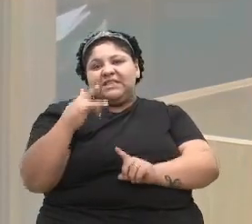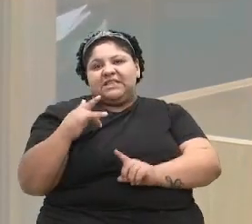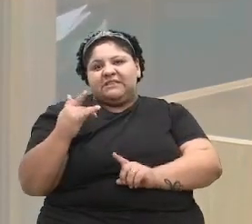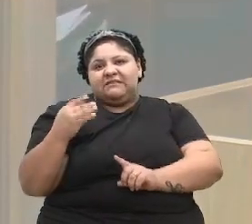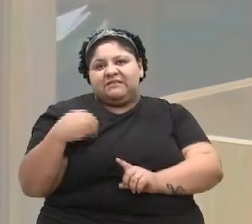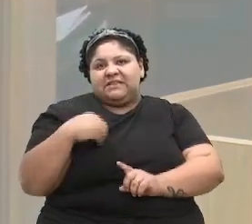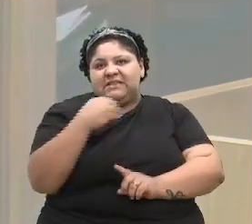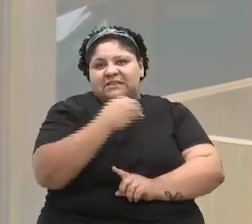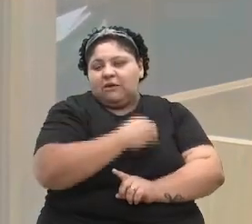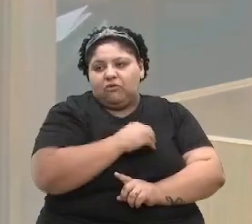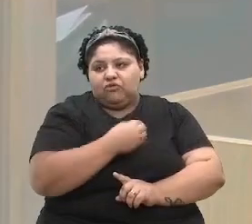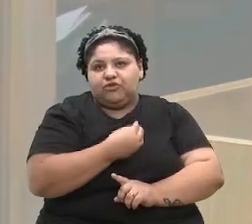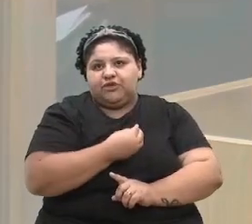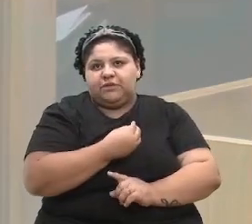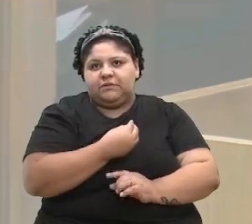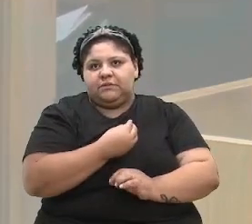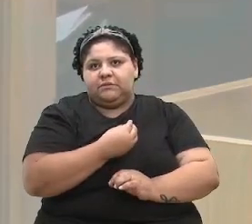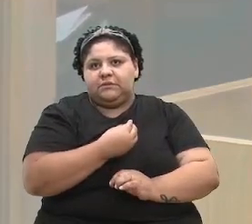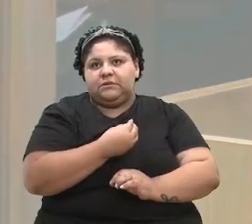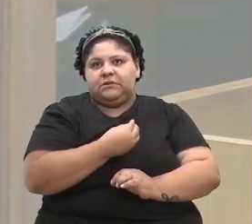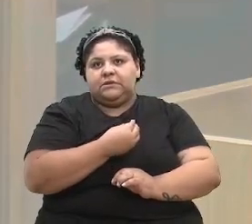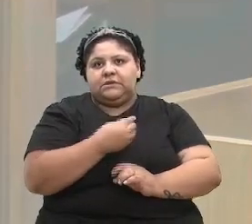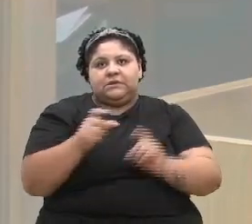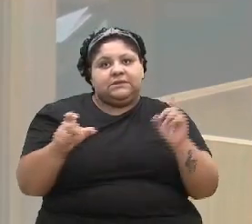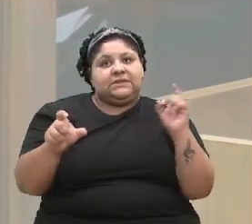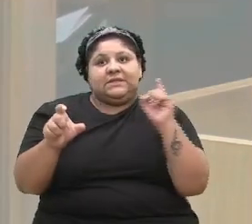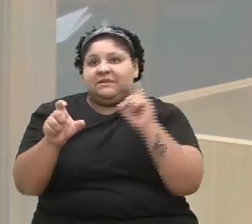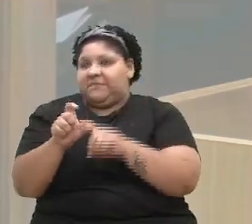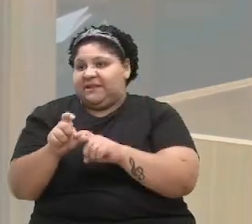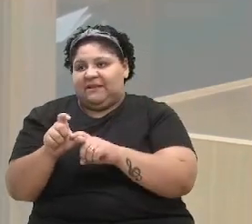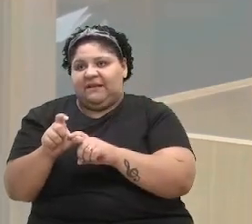de nenhum equipamento. A doença é muito grave, ela é terminal.